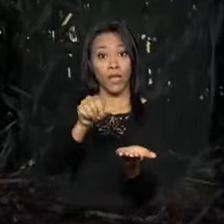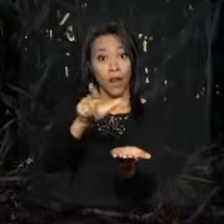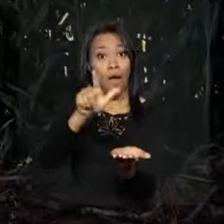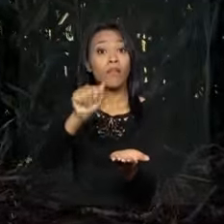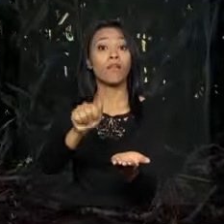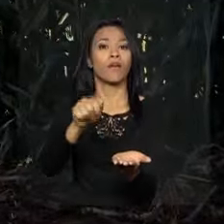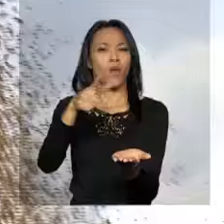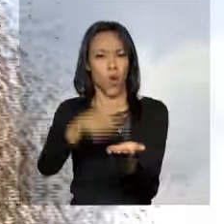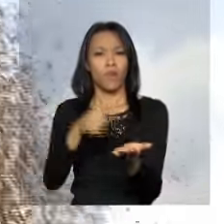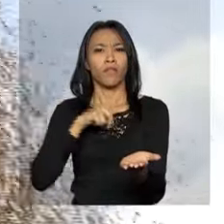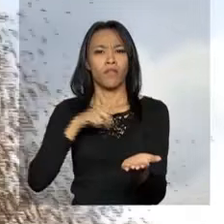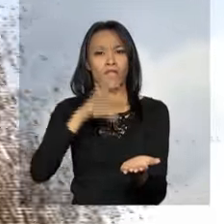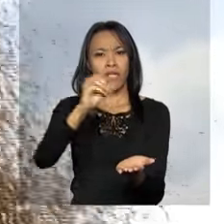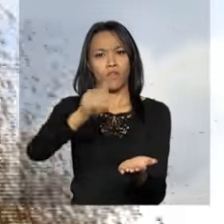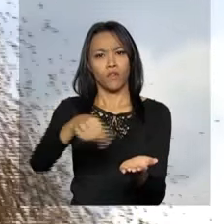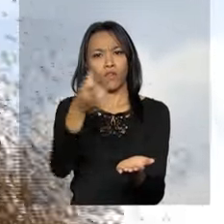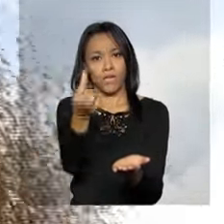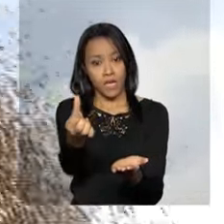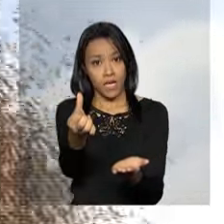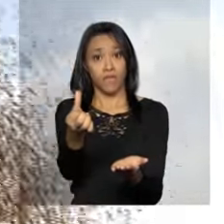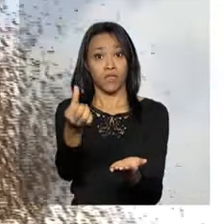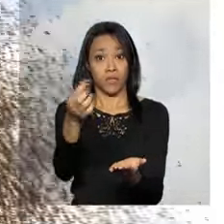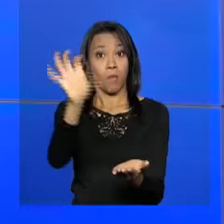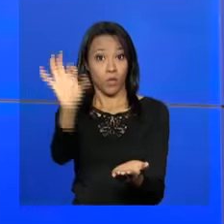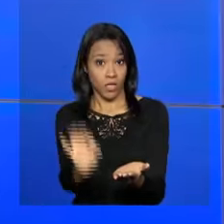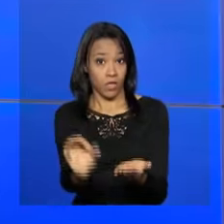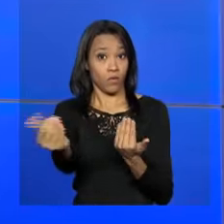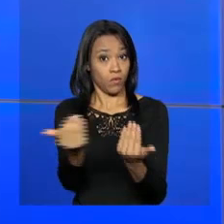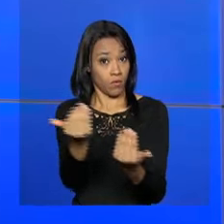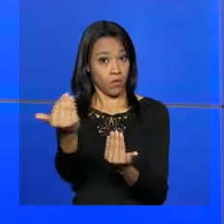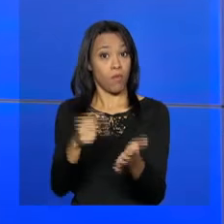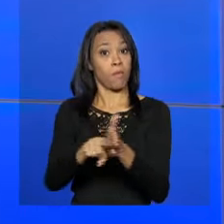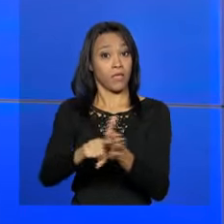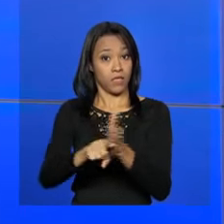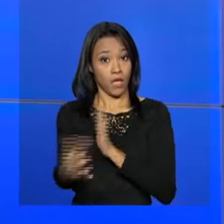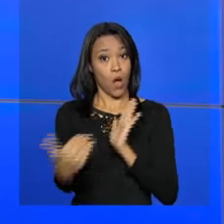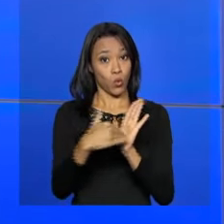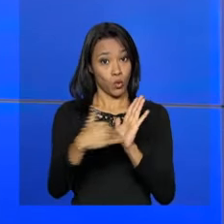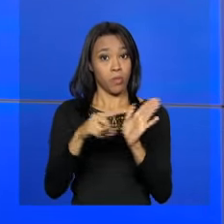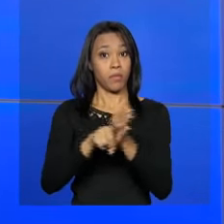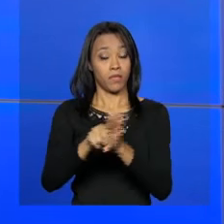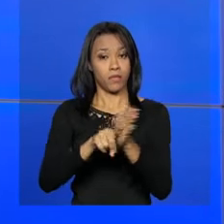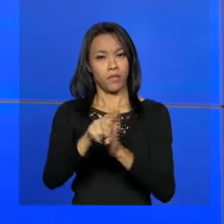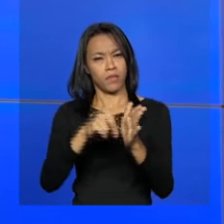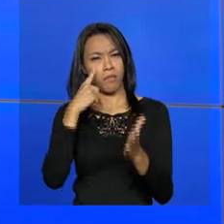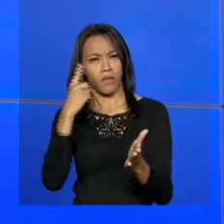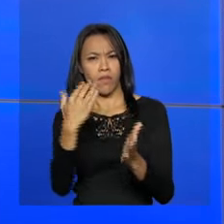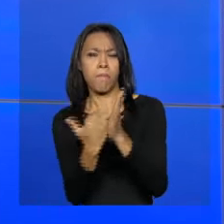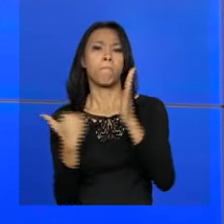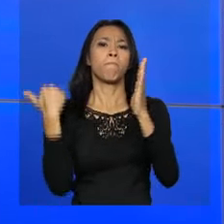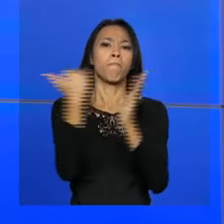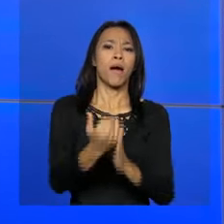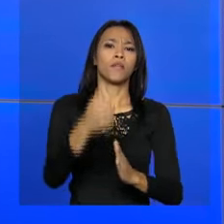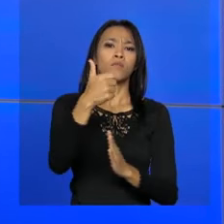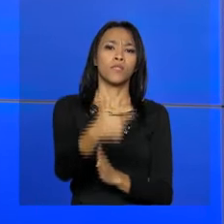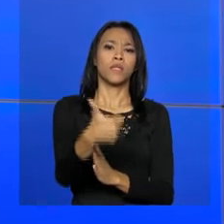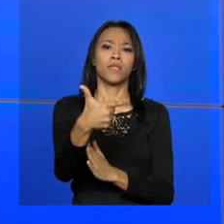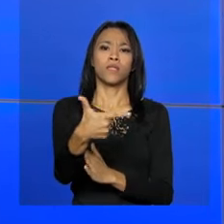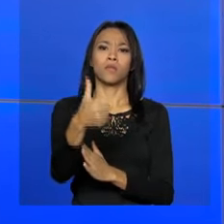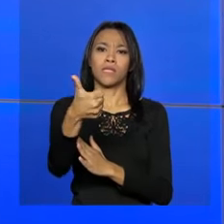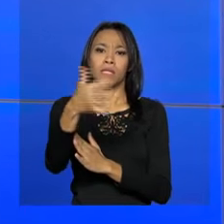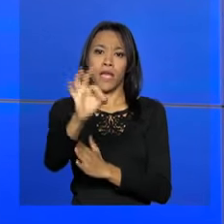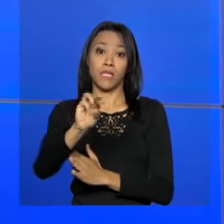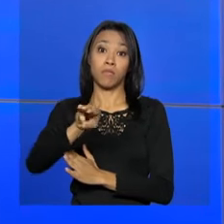redução de 0,6% em relação ao último levantamento, que previa uma safra de mais de 210 milhões de toneladas de